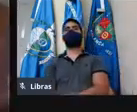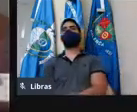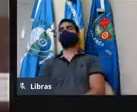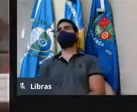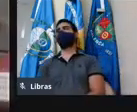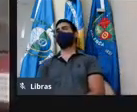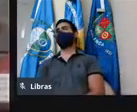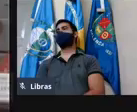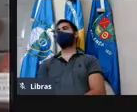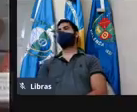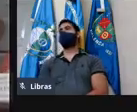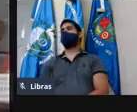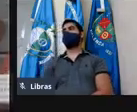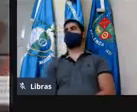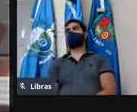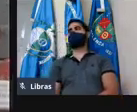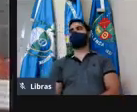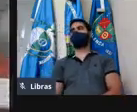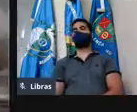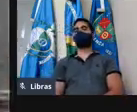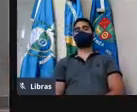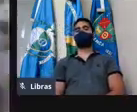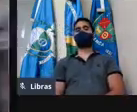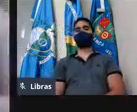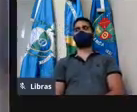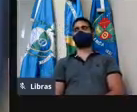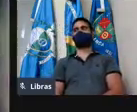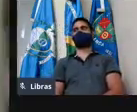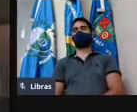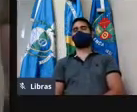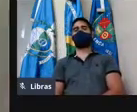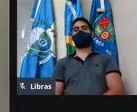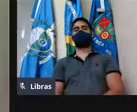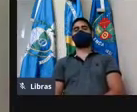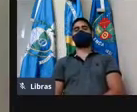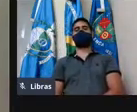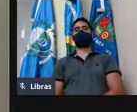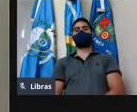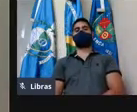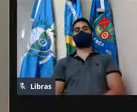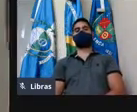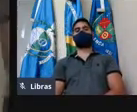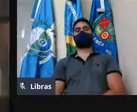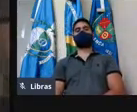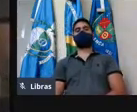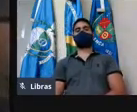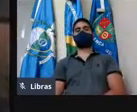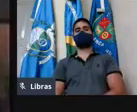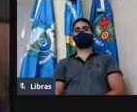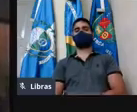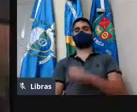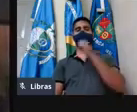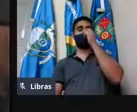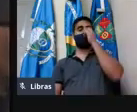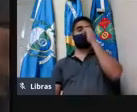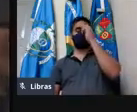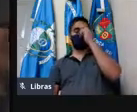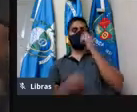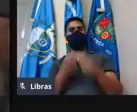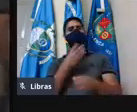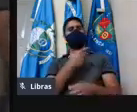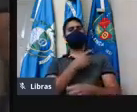Próximo vereador professor Rafael de Oliveira Tavares. Presidente Fábio Antônio, boa